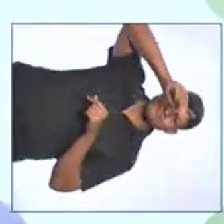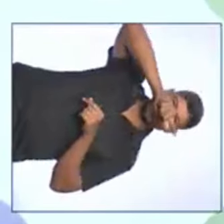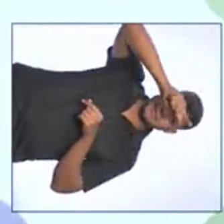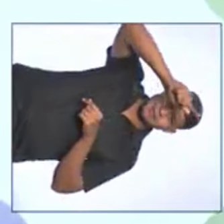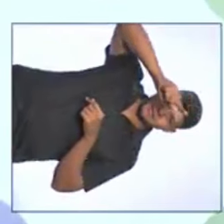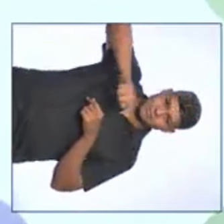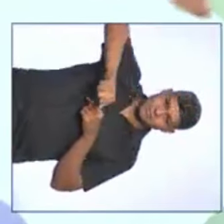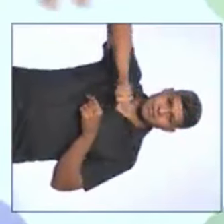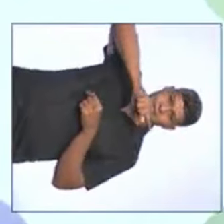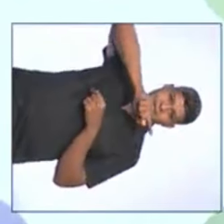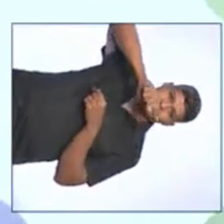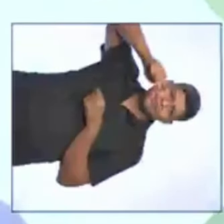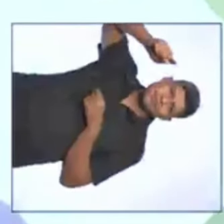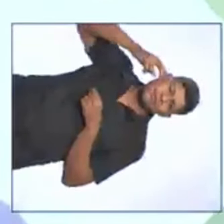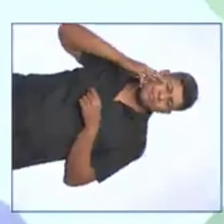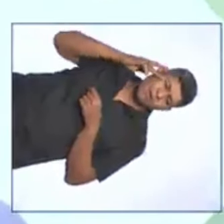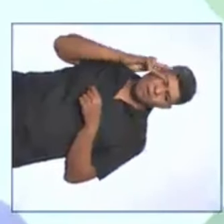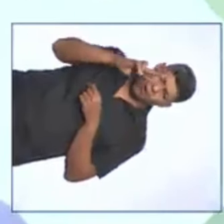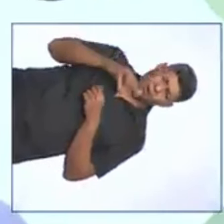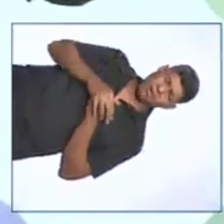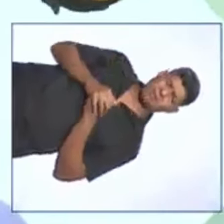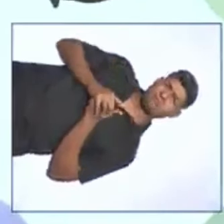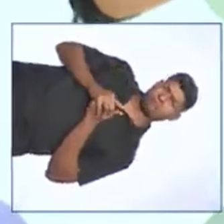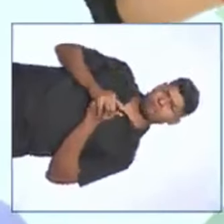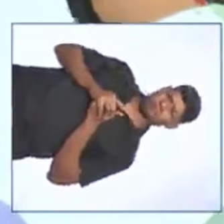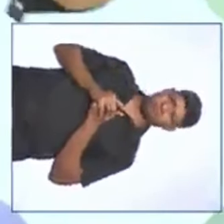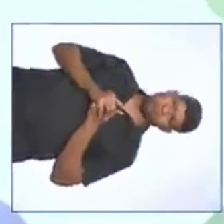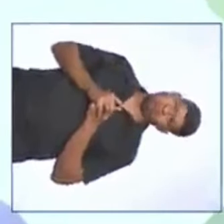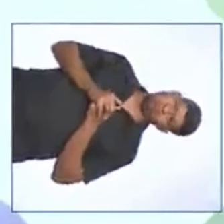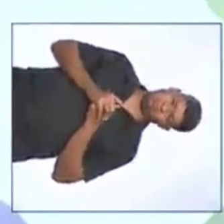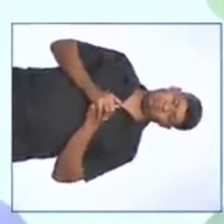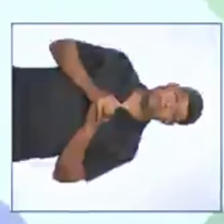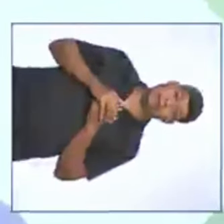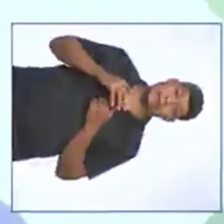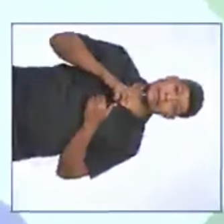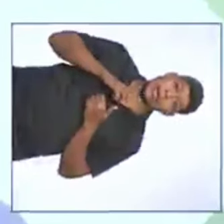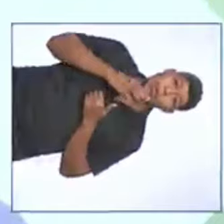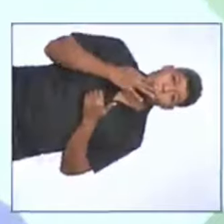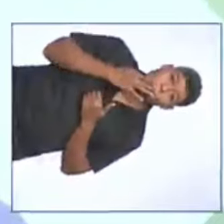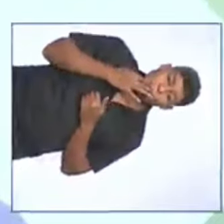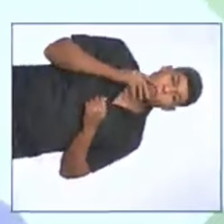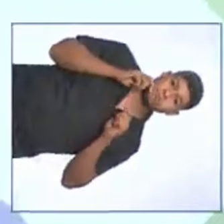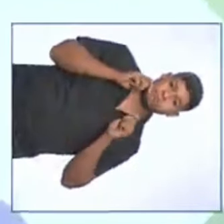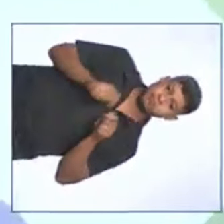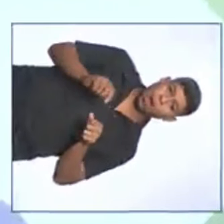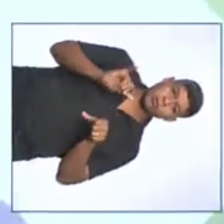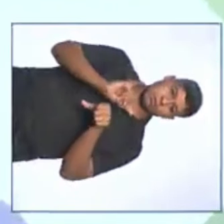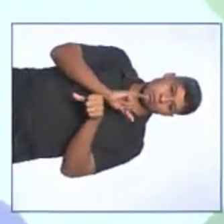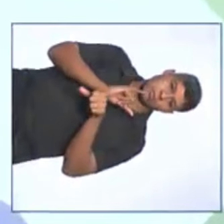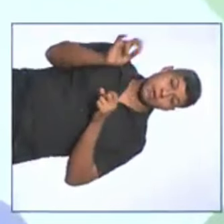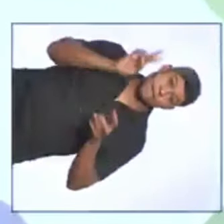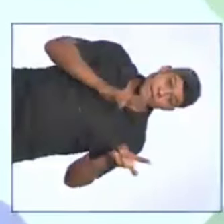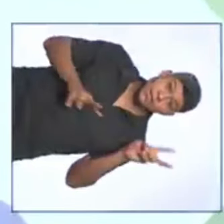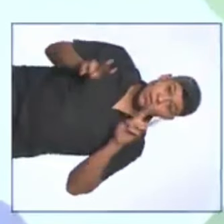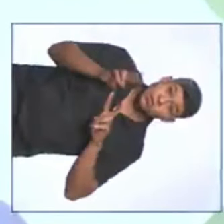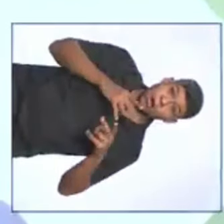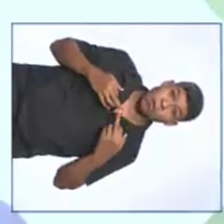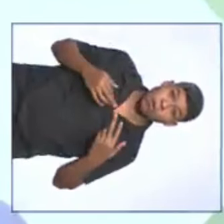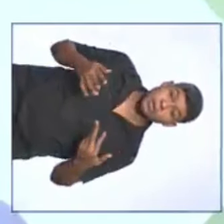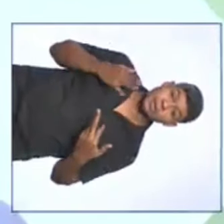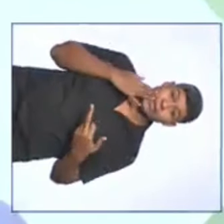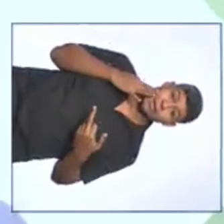pizza, você, às vezes, nem precisa ler os números. A própria distribuição das cores já faz com que você tenha uma noção visual daquilo. E